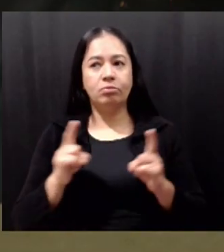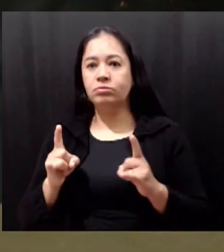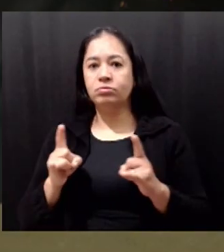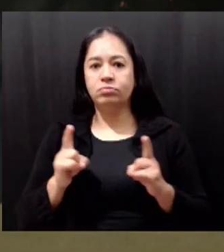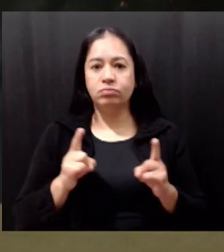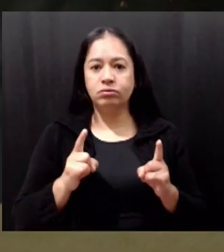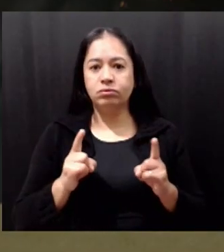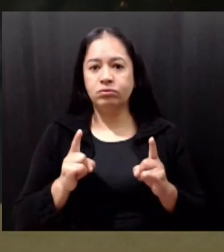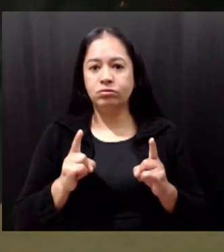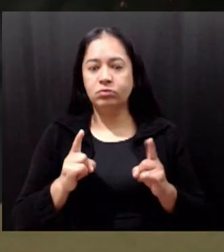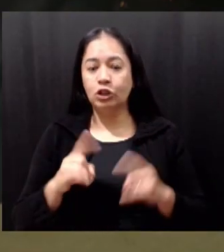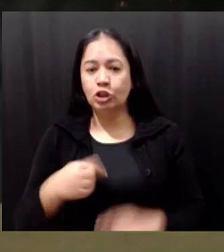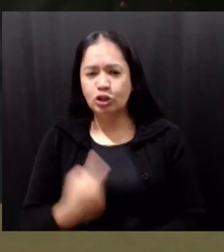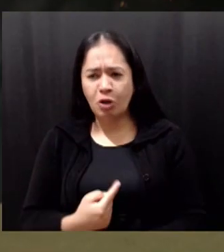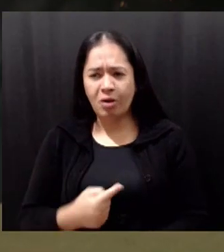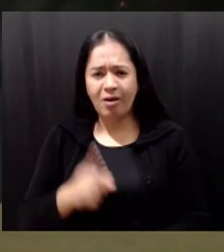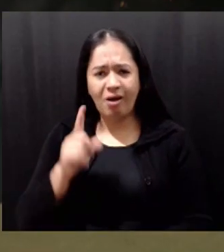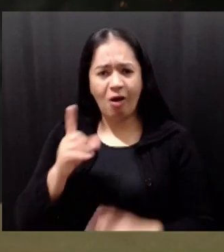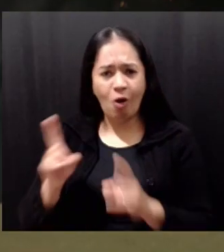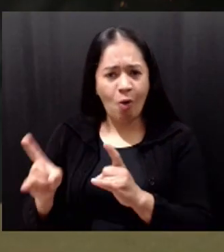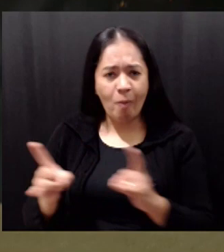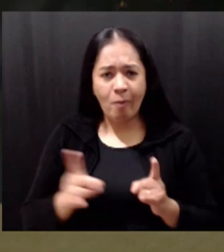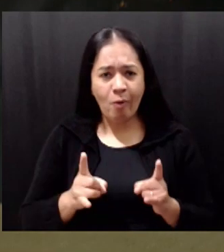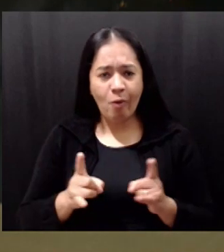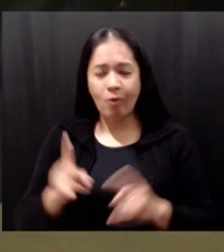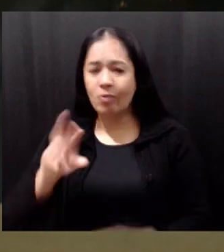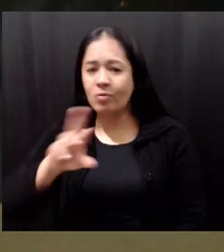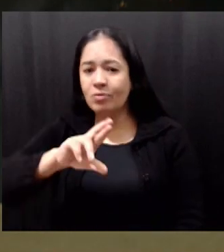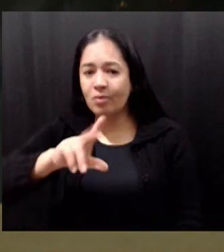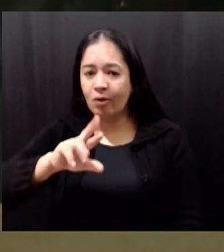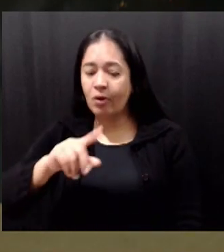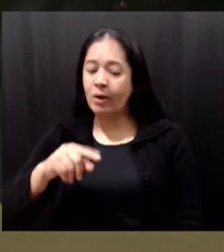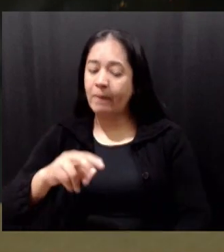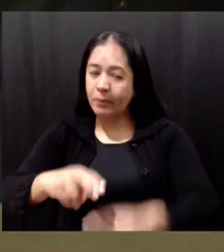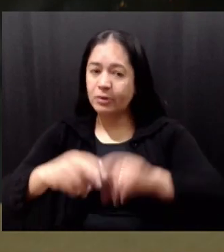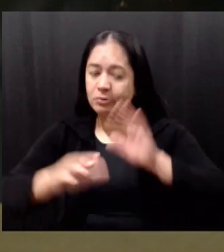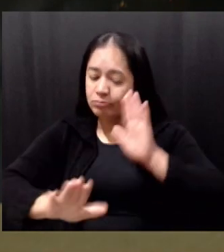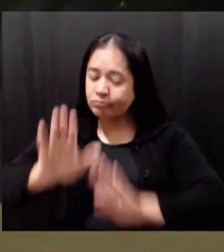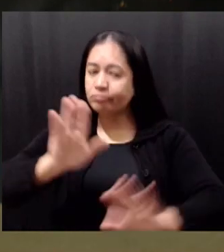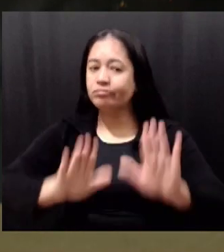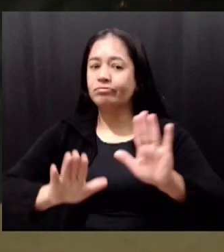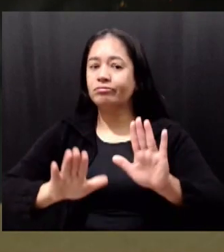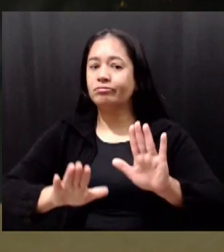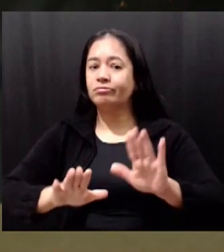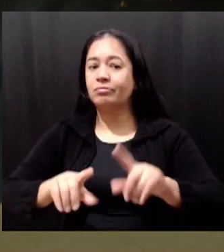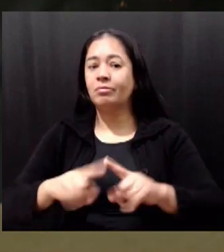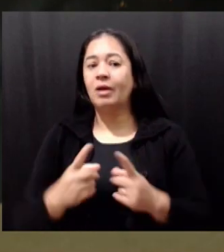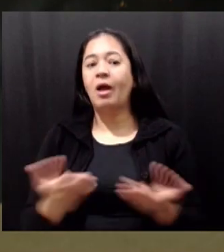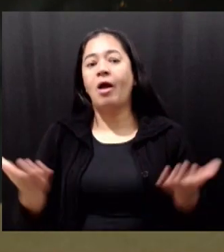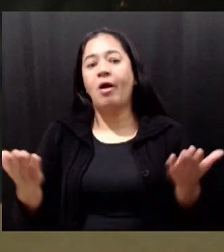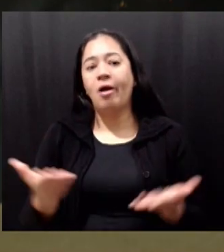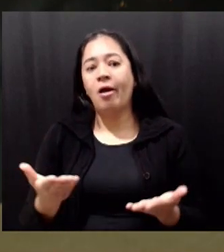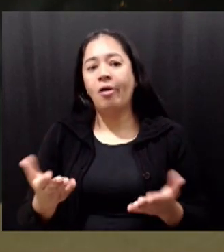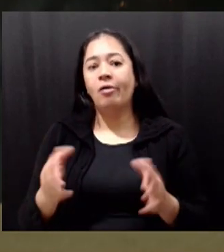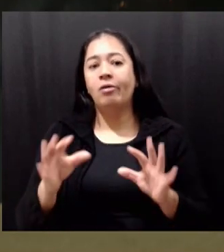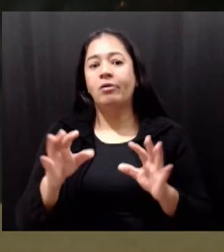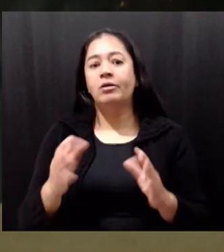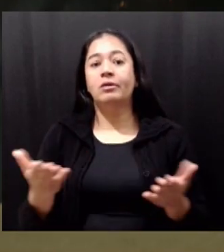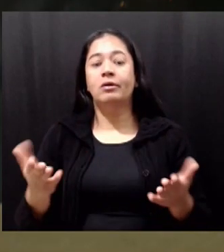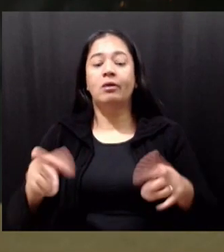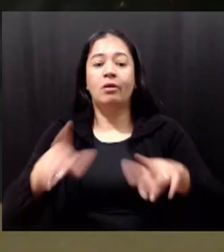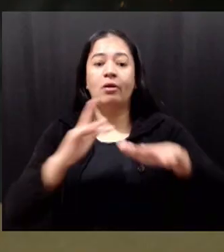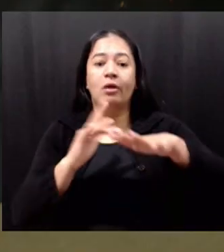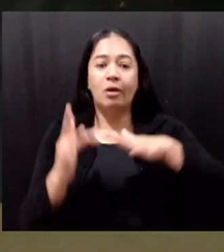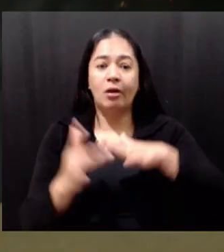muito cuidado. Sim, E aí, em contrapartida com isso, em contraponto vem a tal da desconexão, que está sendo muito falada